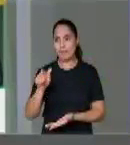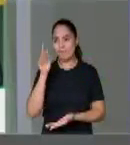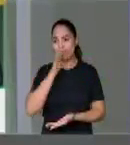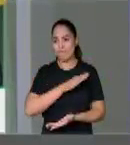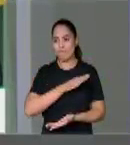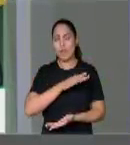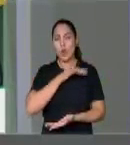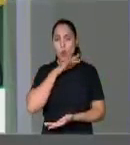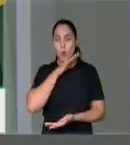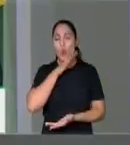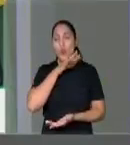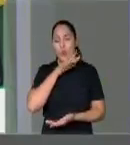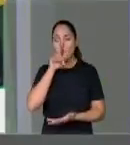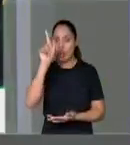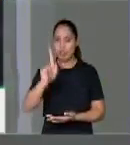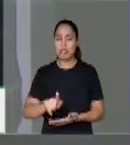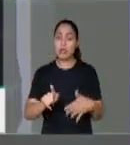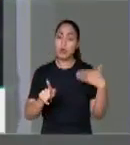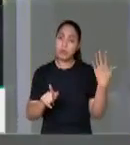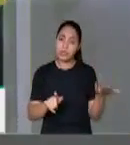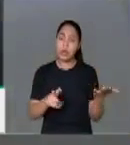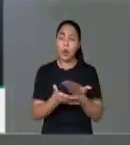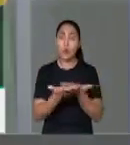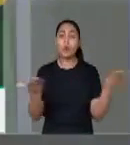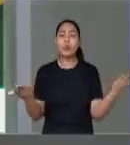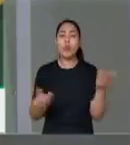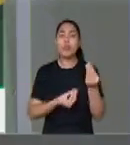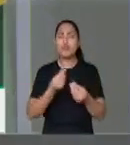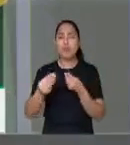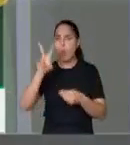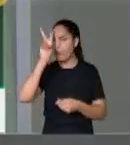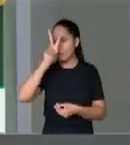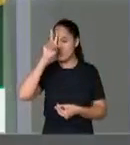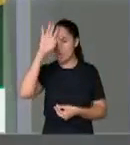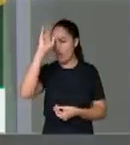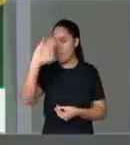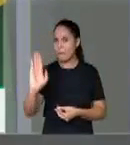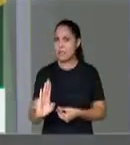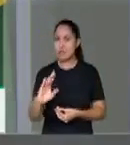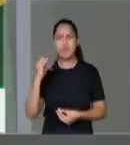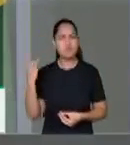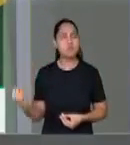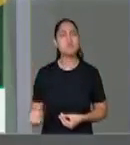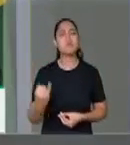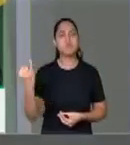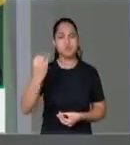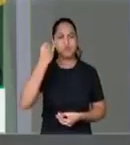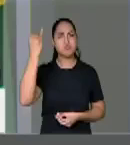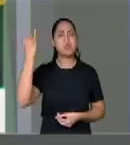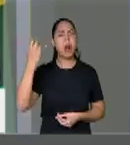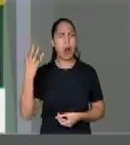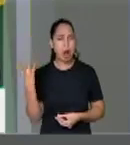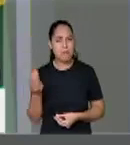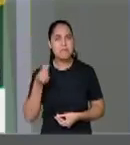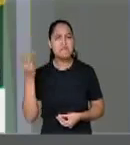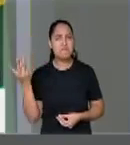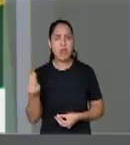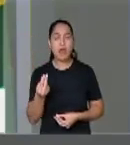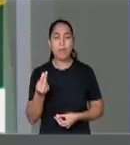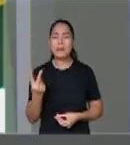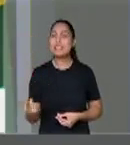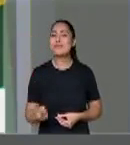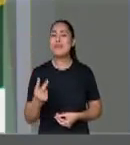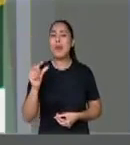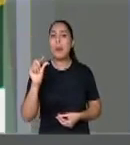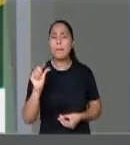tem que evitar daqui para frente. A nossa história, a história do Brasil, é muito rica, apesar de ser pouco valorizada,